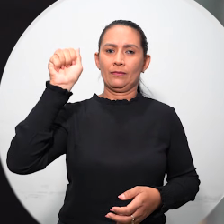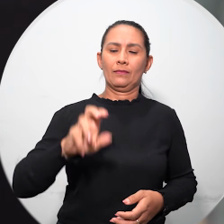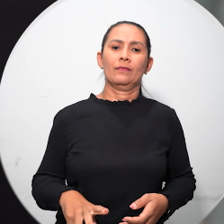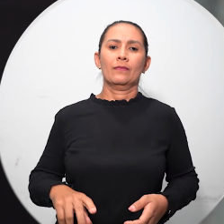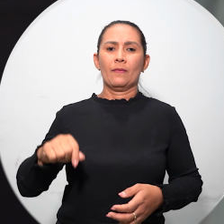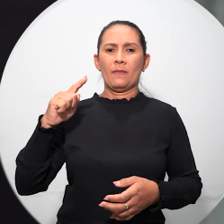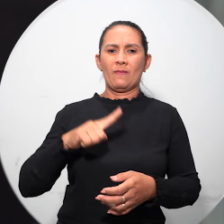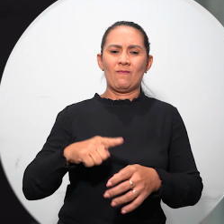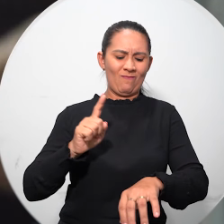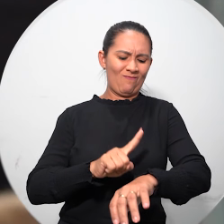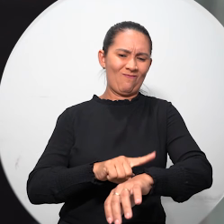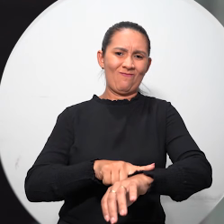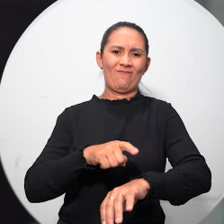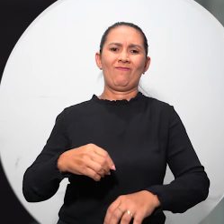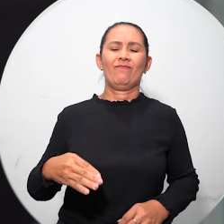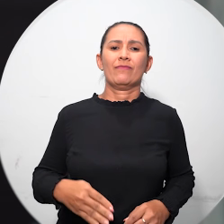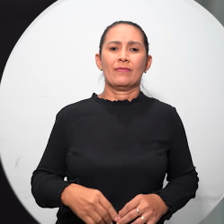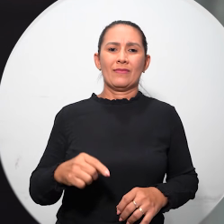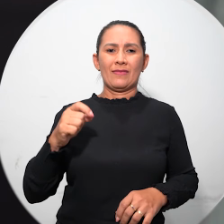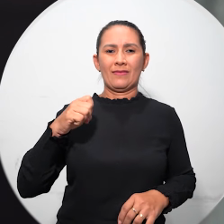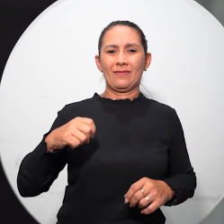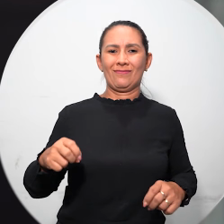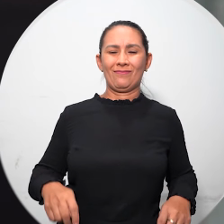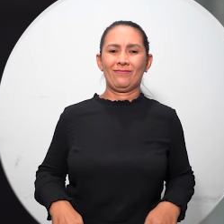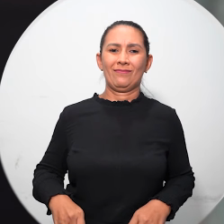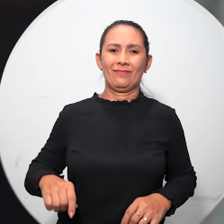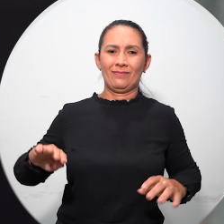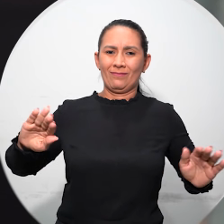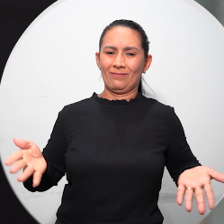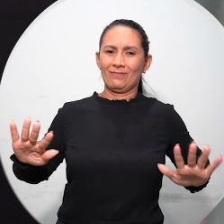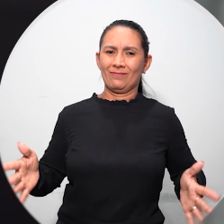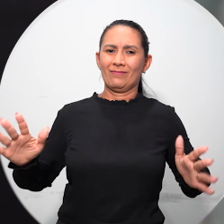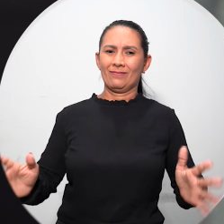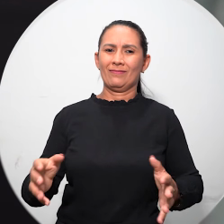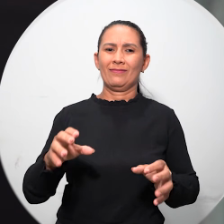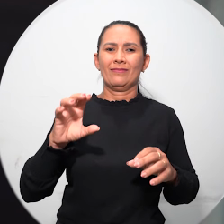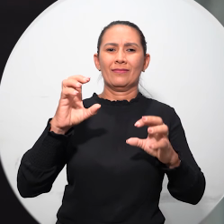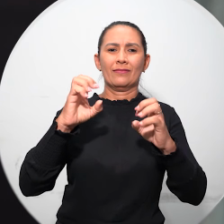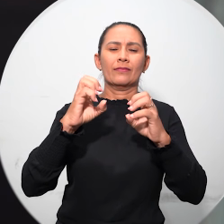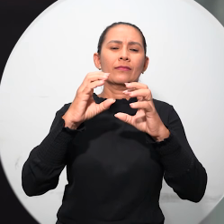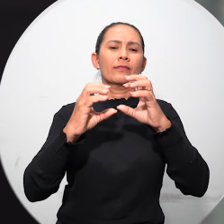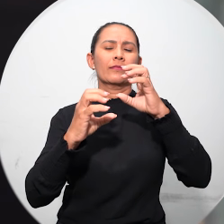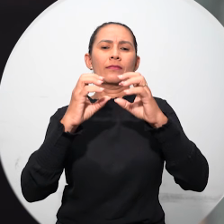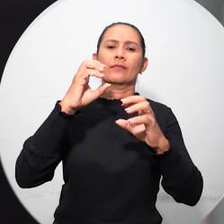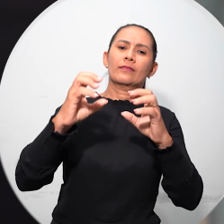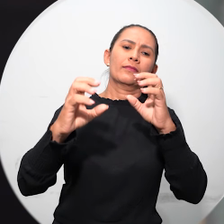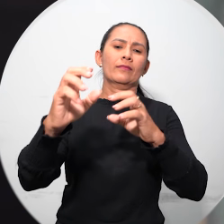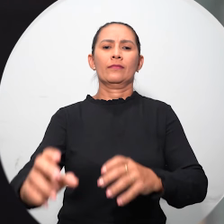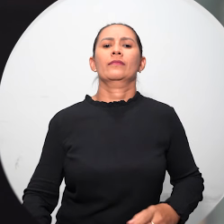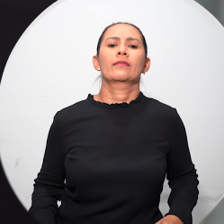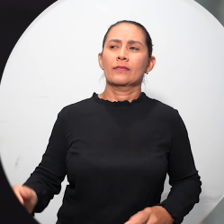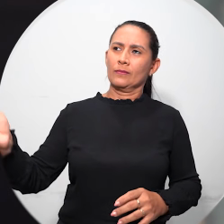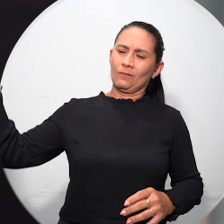ouvimos o sabiá cantar, o bento viu o roxinó e a cigarra assoviar, e o verde predominar em suas águas cristalinas na